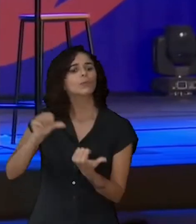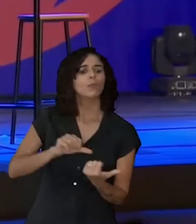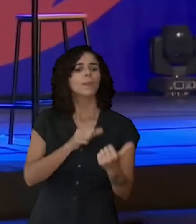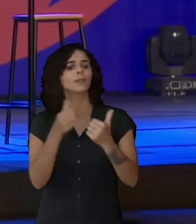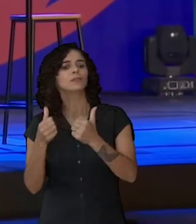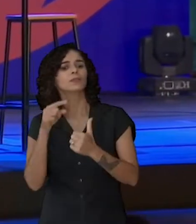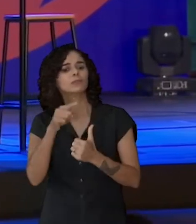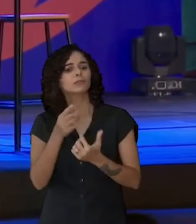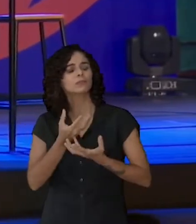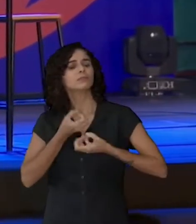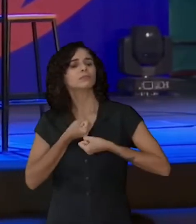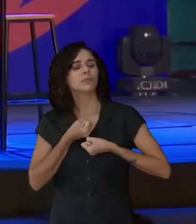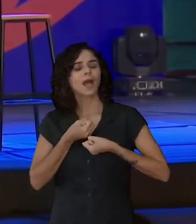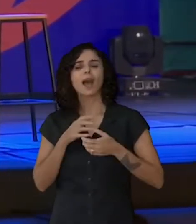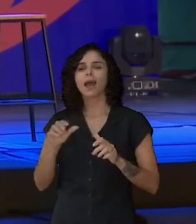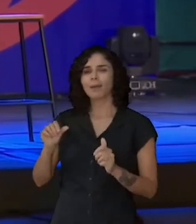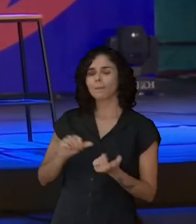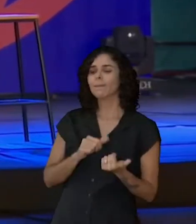João.